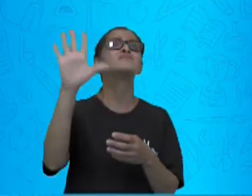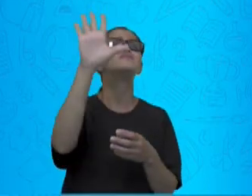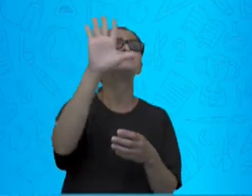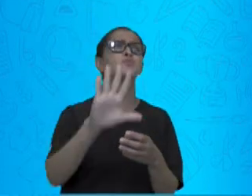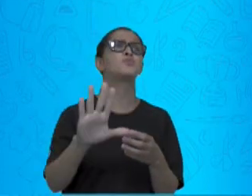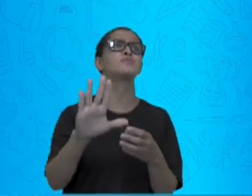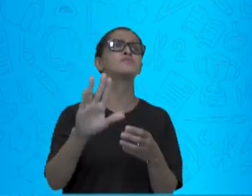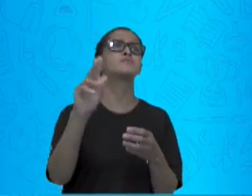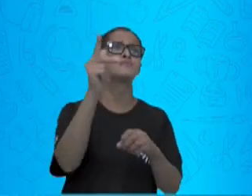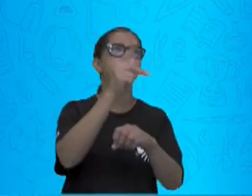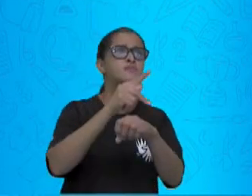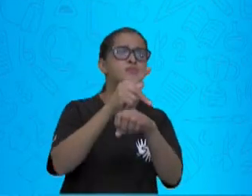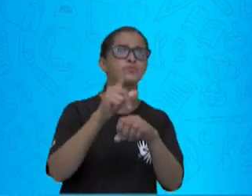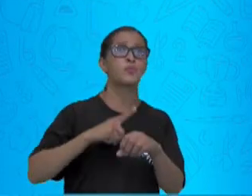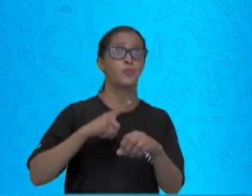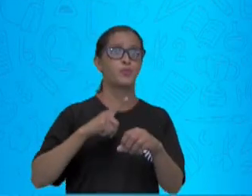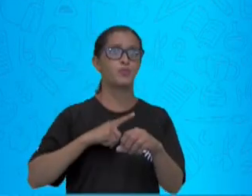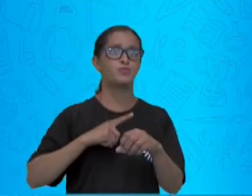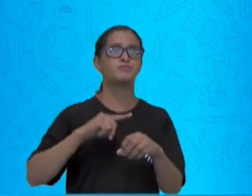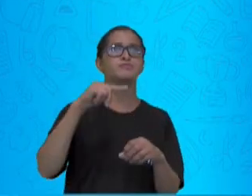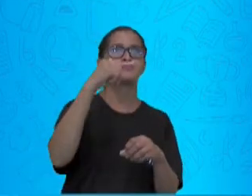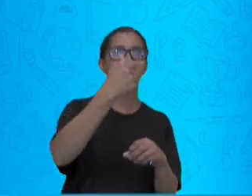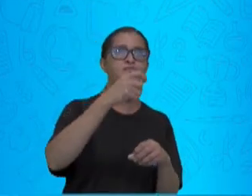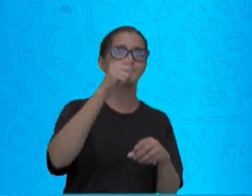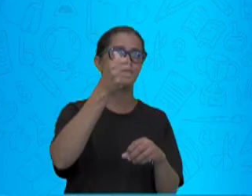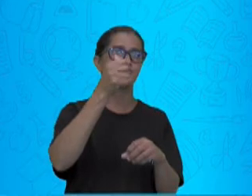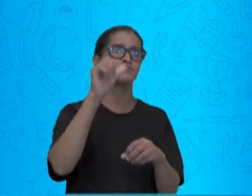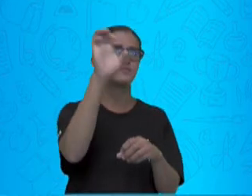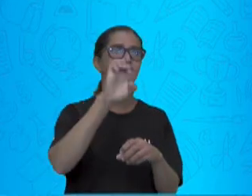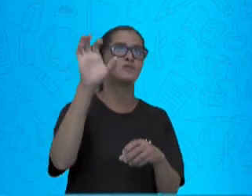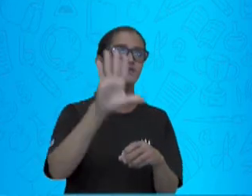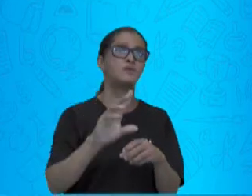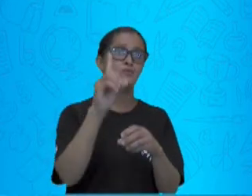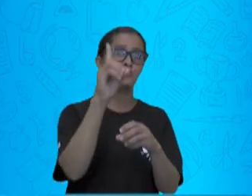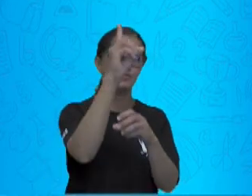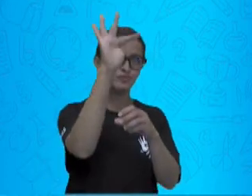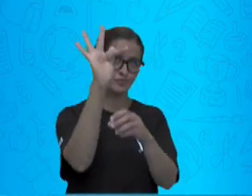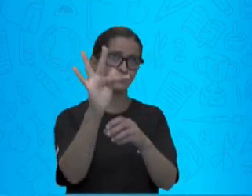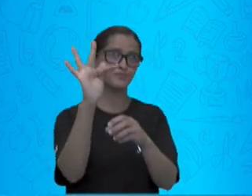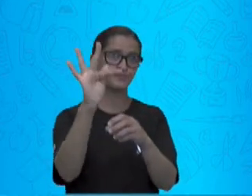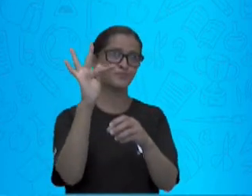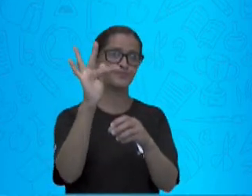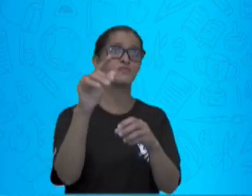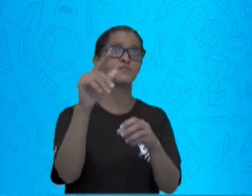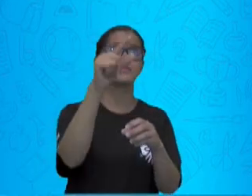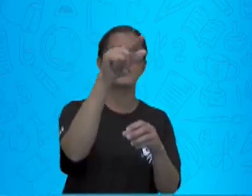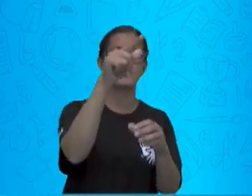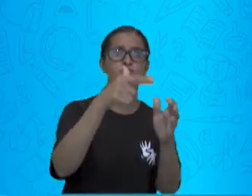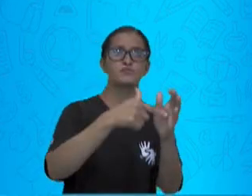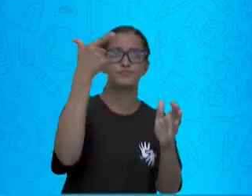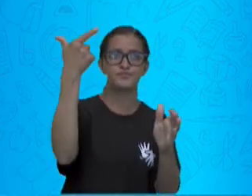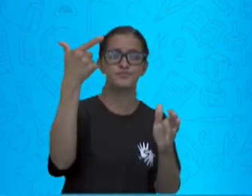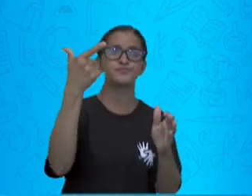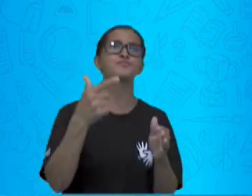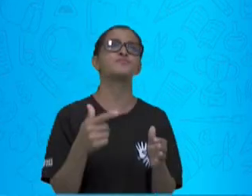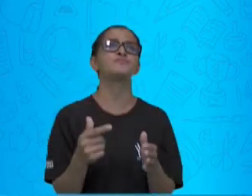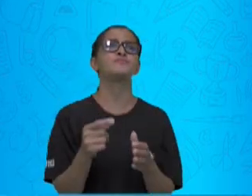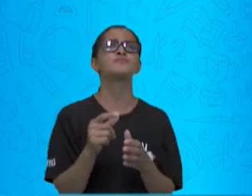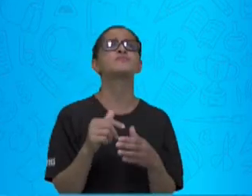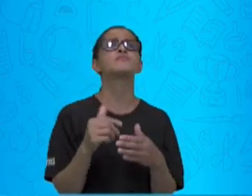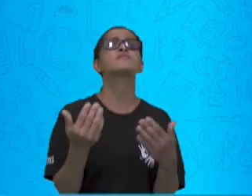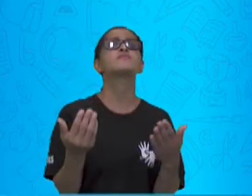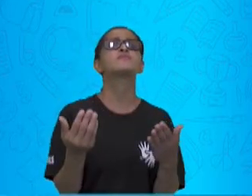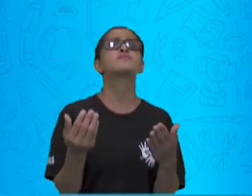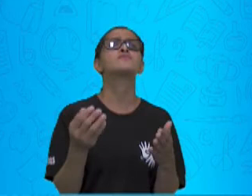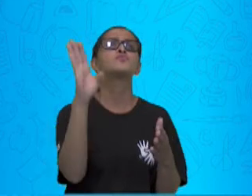resposta é 26 estados, mais o Distrito Federal, tá? Que é Brasília. A questão número